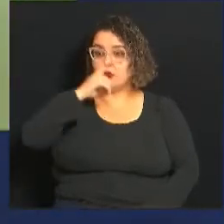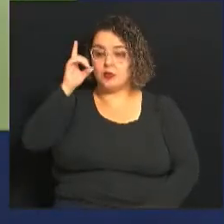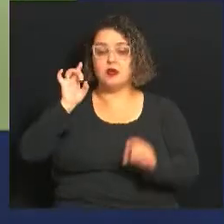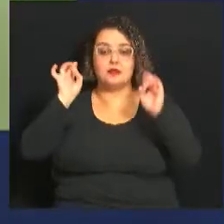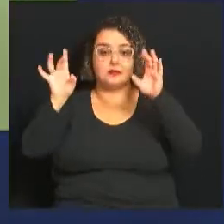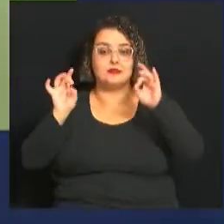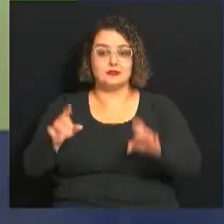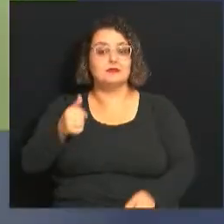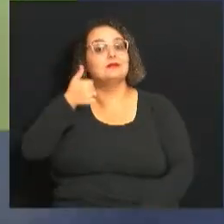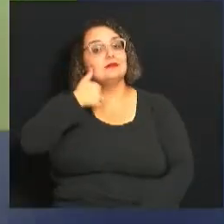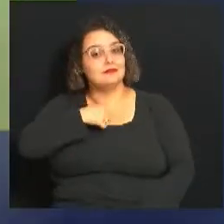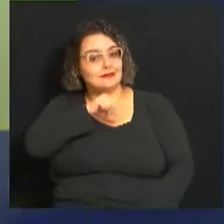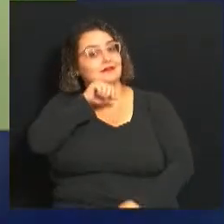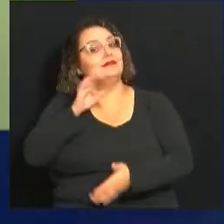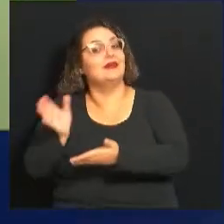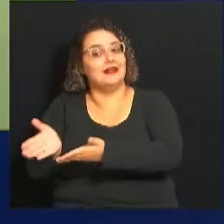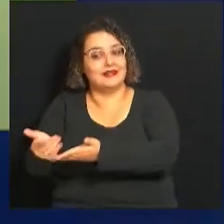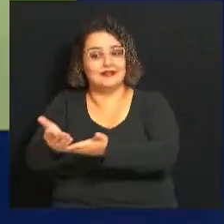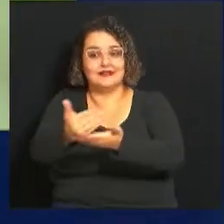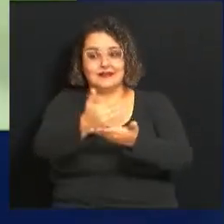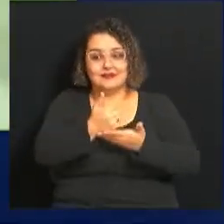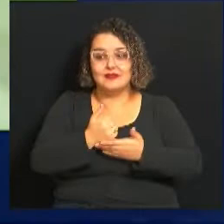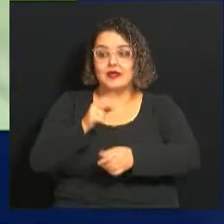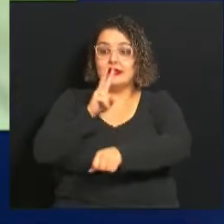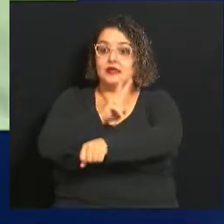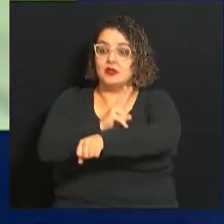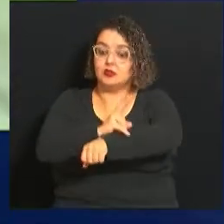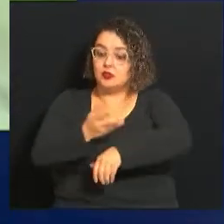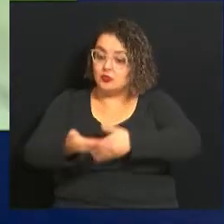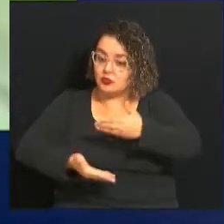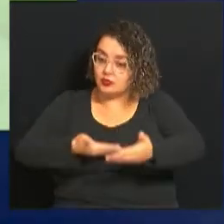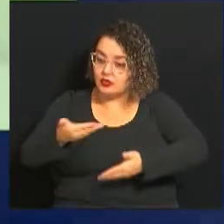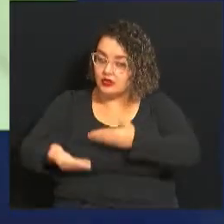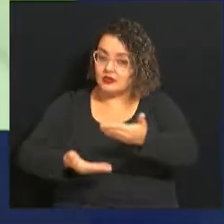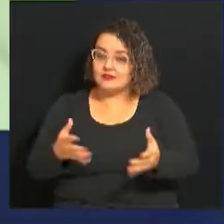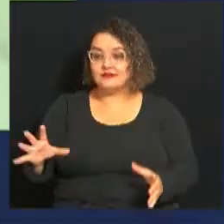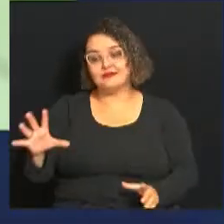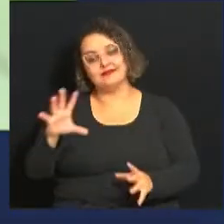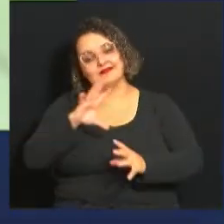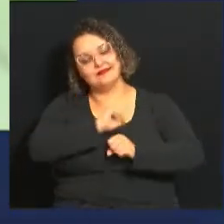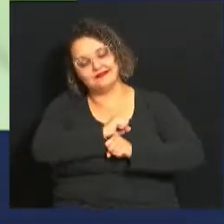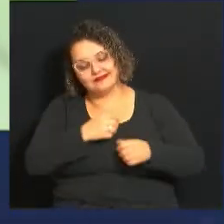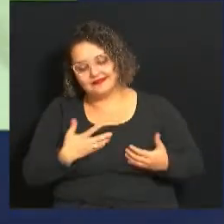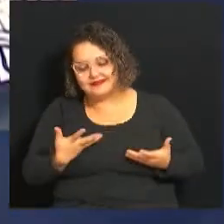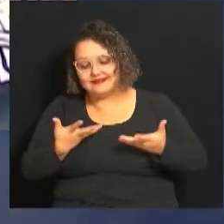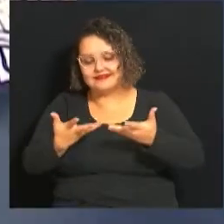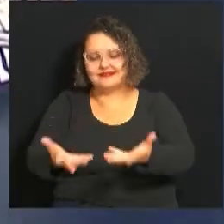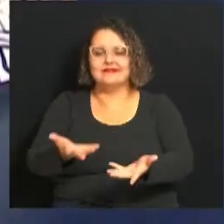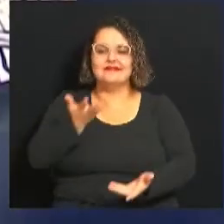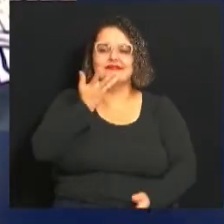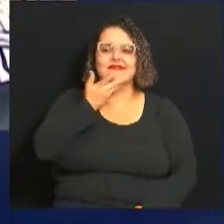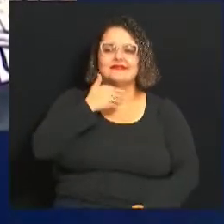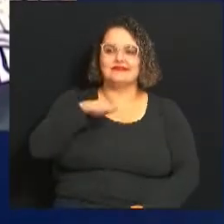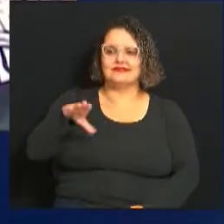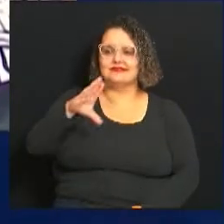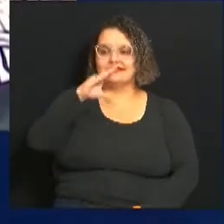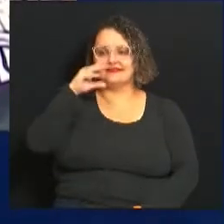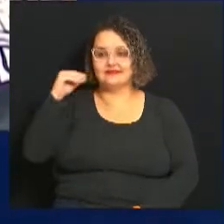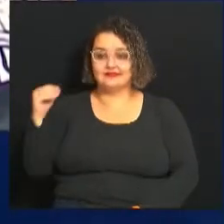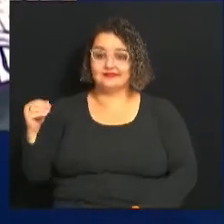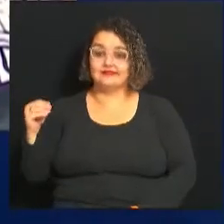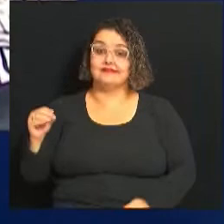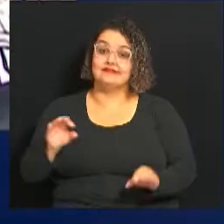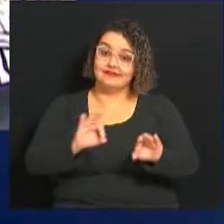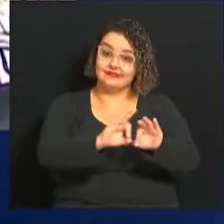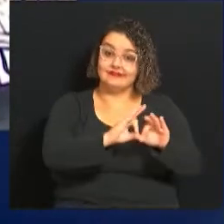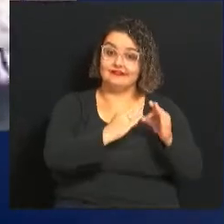mães acolhedoras que protegem e dão muito amor a crianças e adolescentes afastadas do